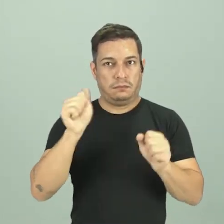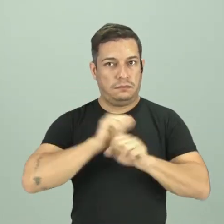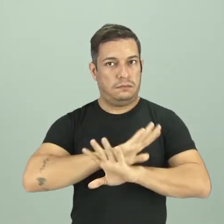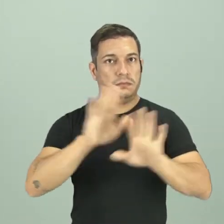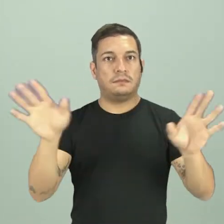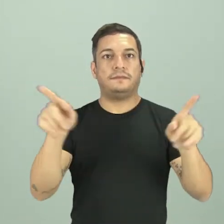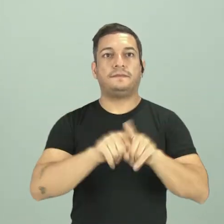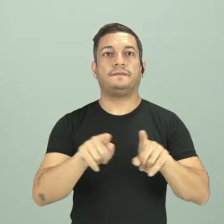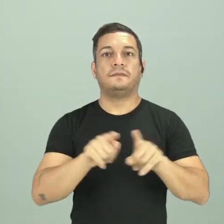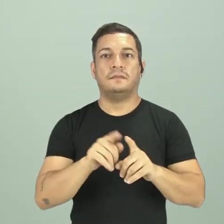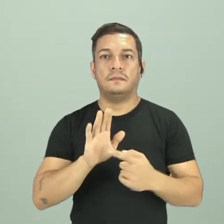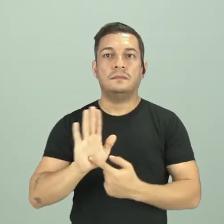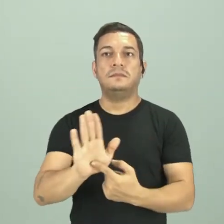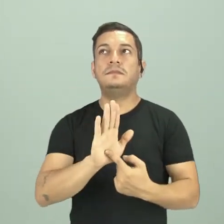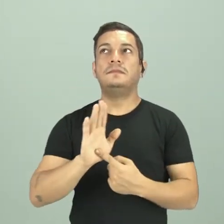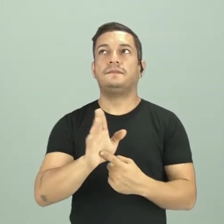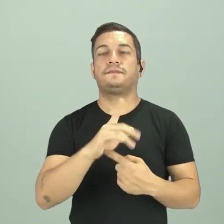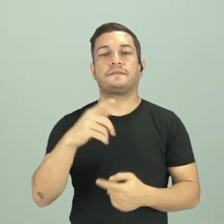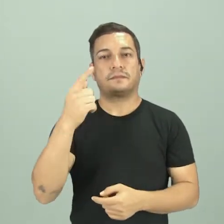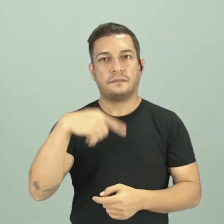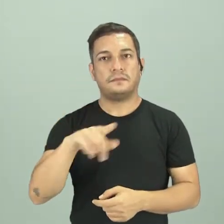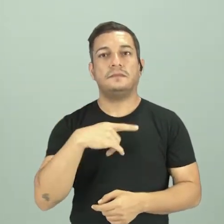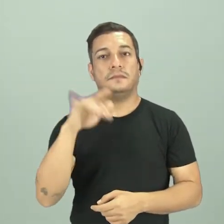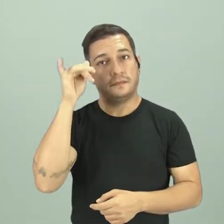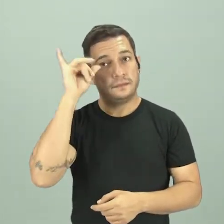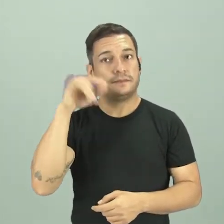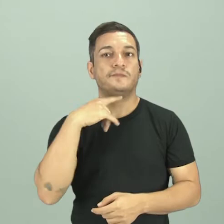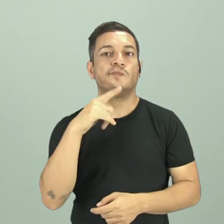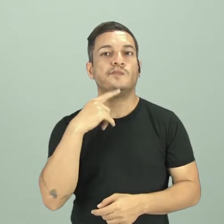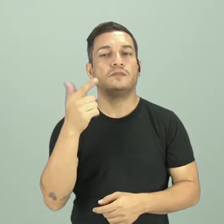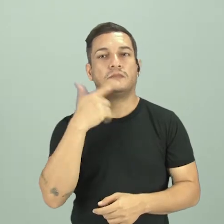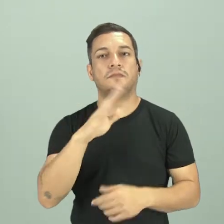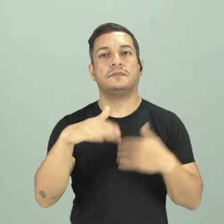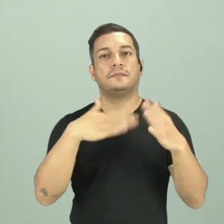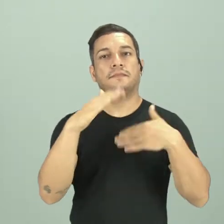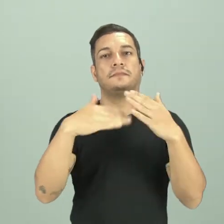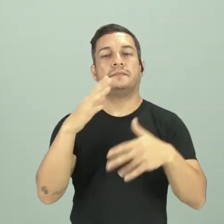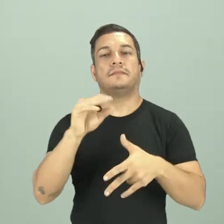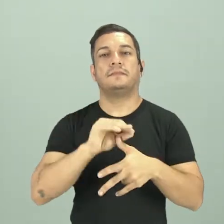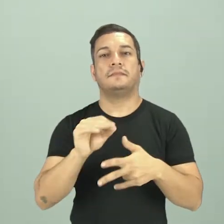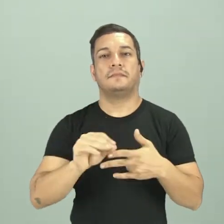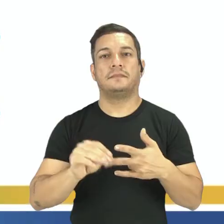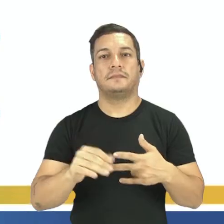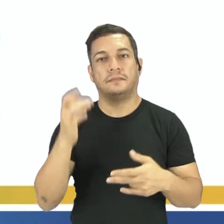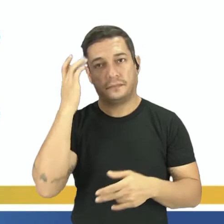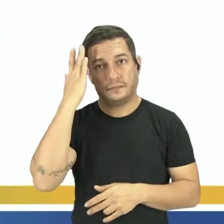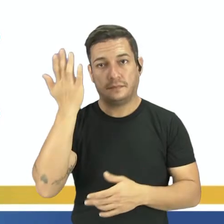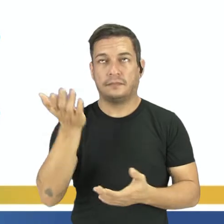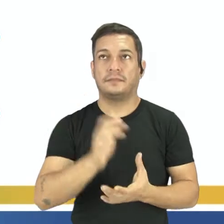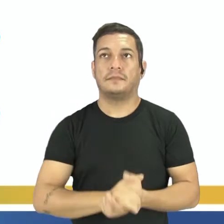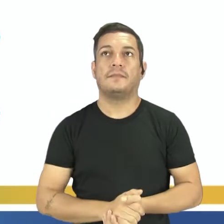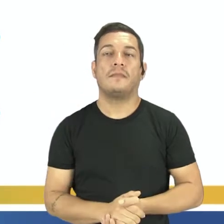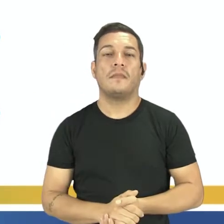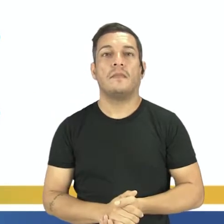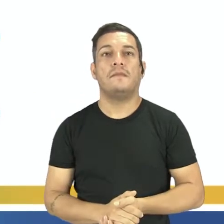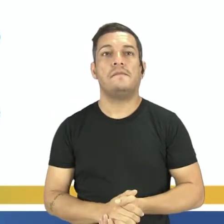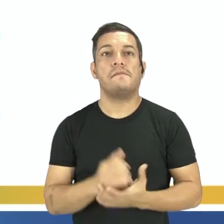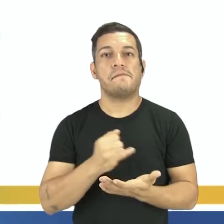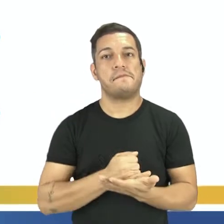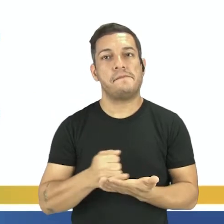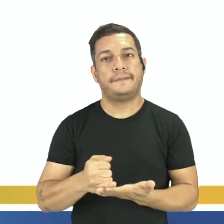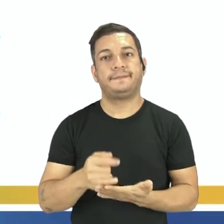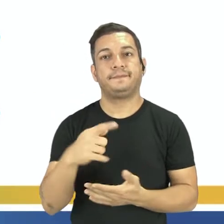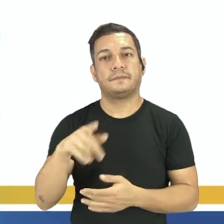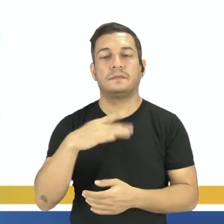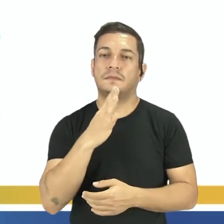Bem sucinta, para que você não fique aí com dúvidas e consiga desenvolver a tua redação mais facilmente, tá? Então aquela